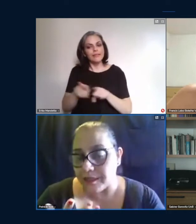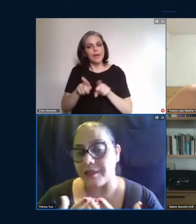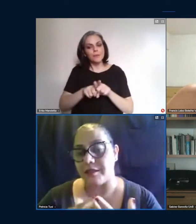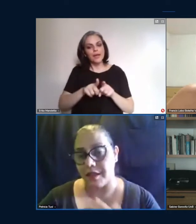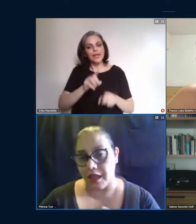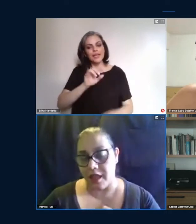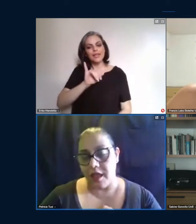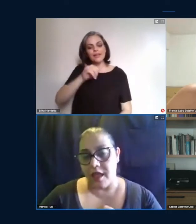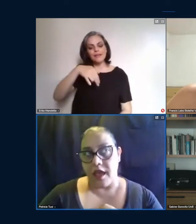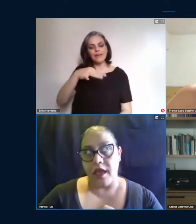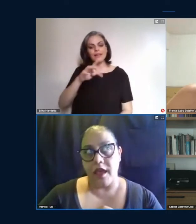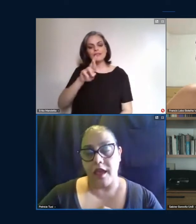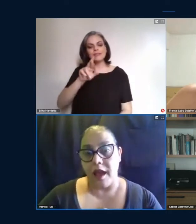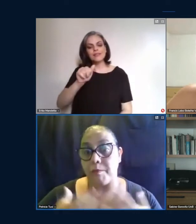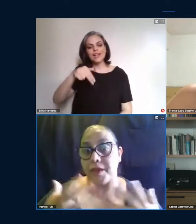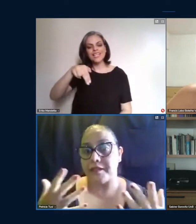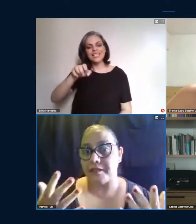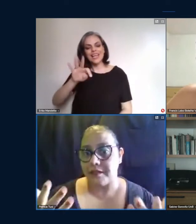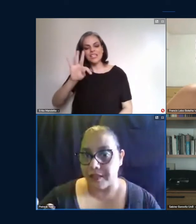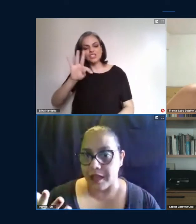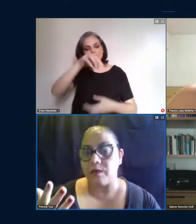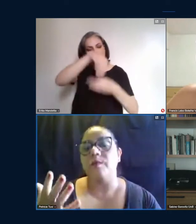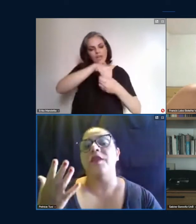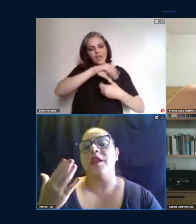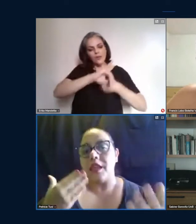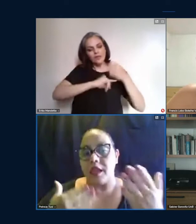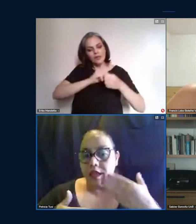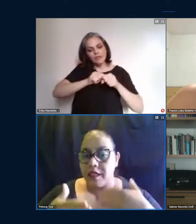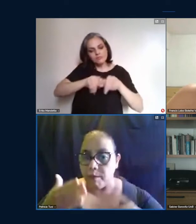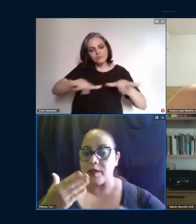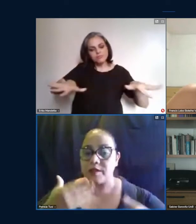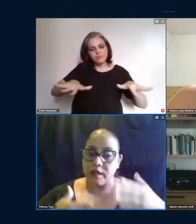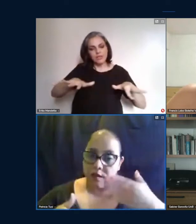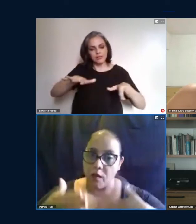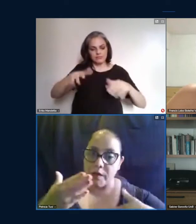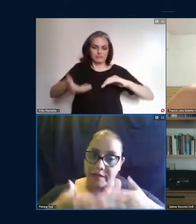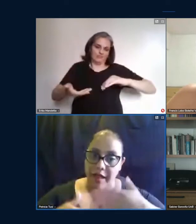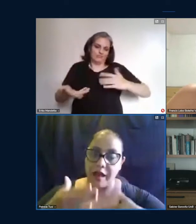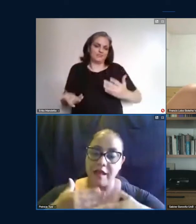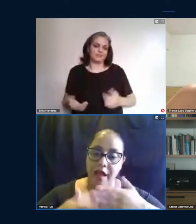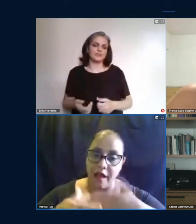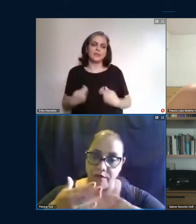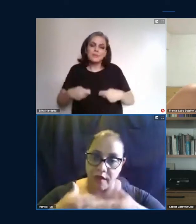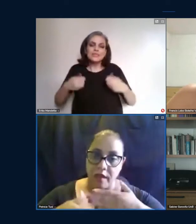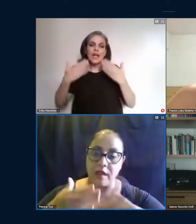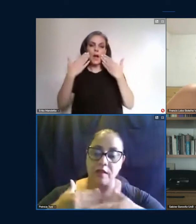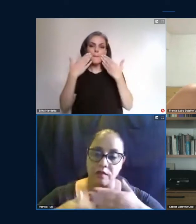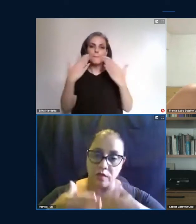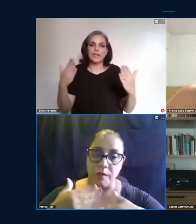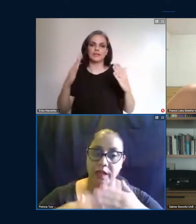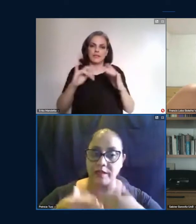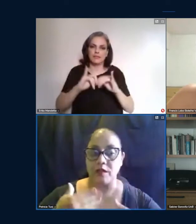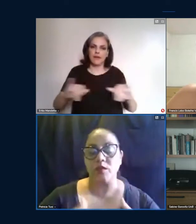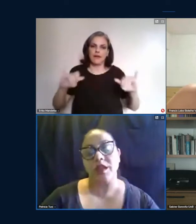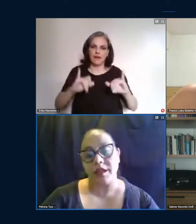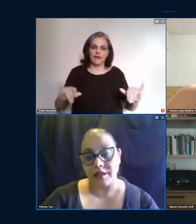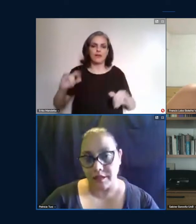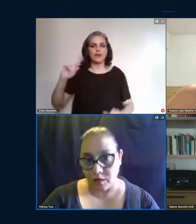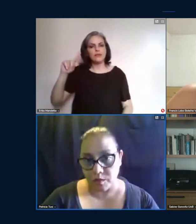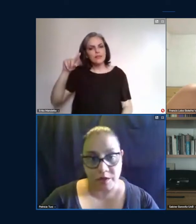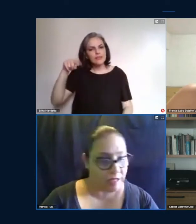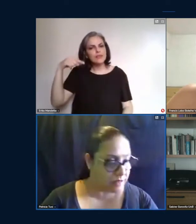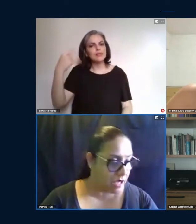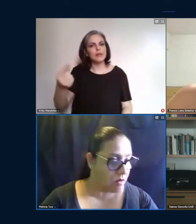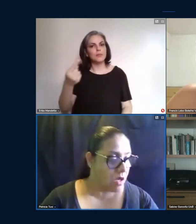precisa ser apresentado, e depois eles vão começar a vir sobre a questão dos